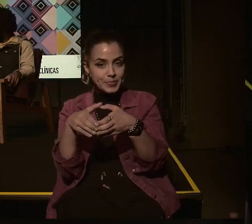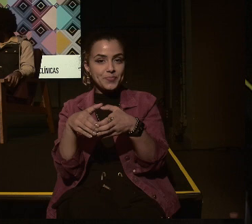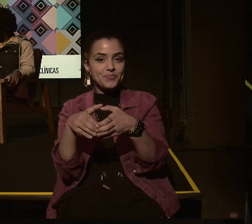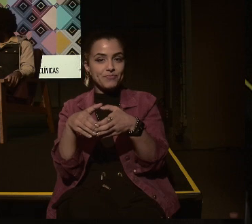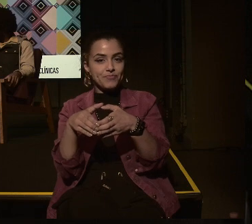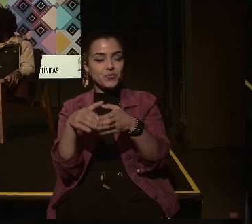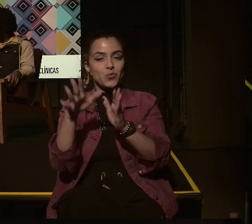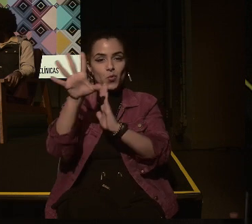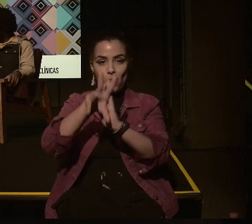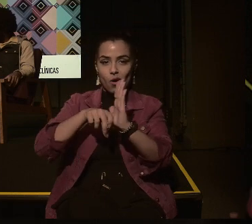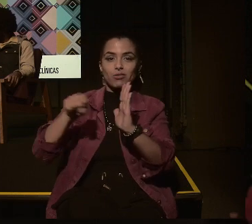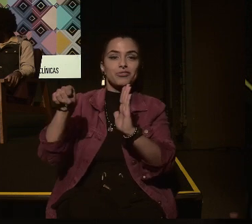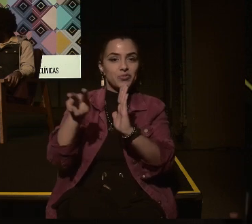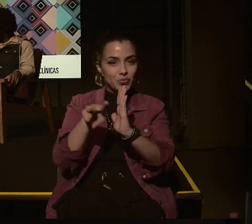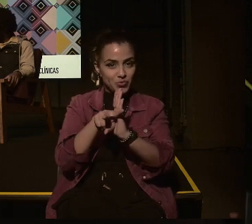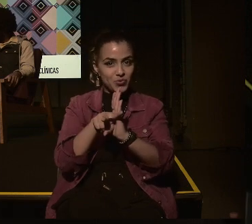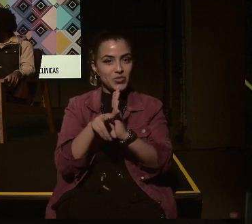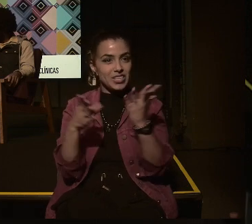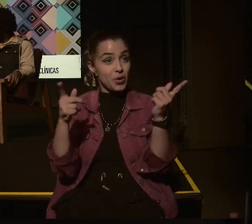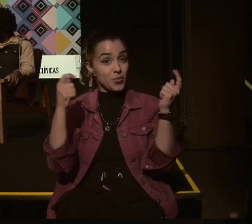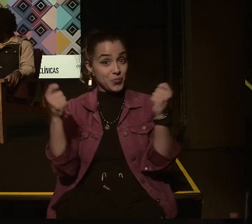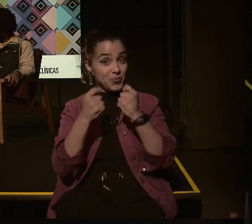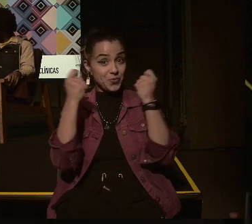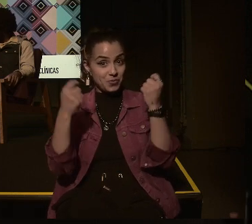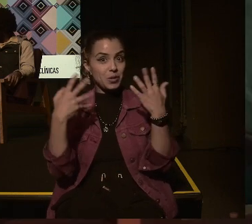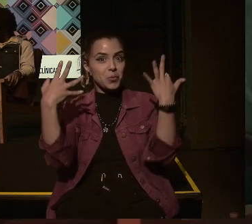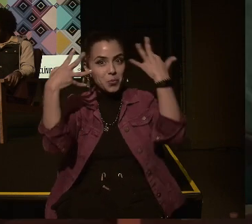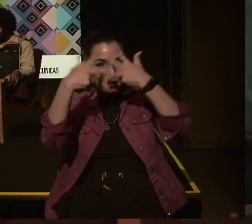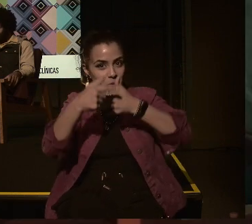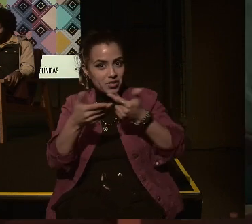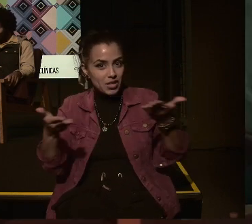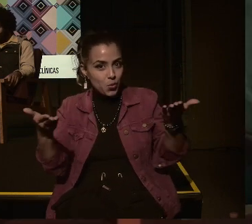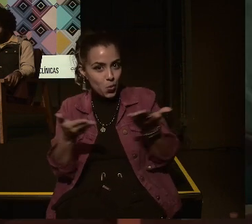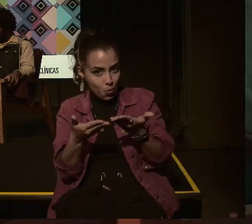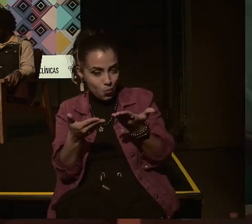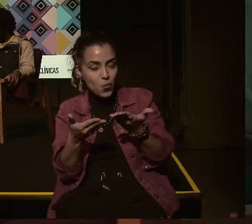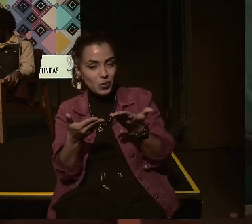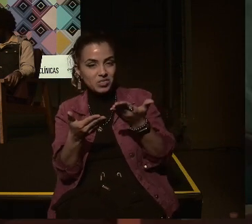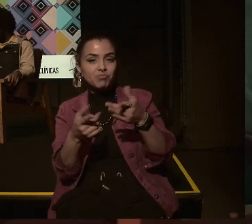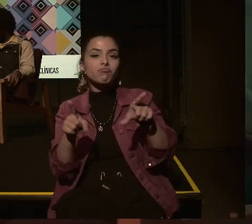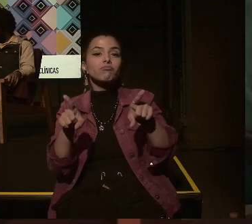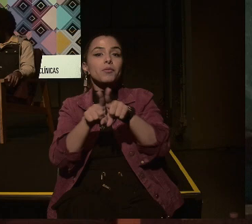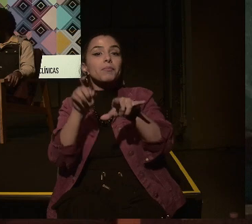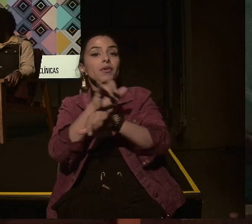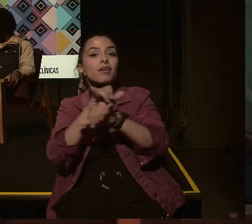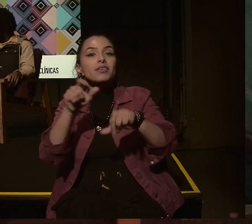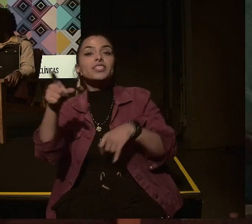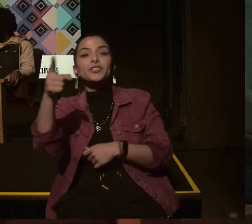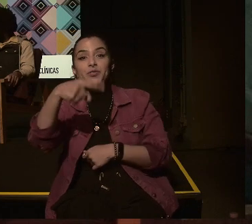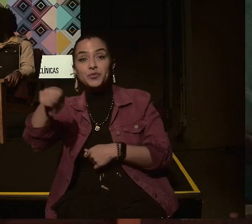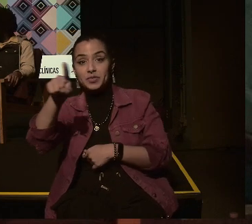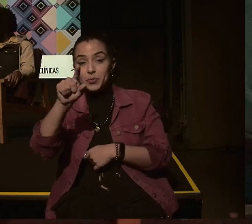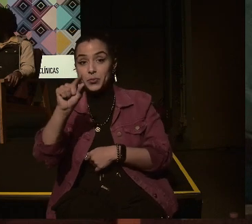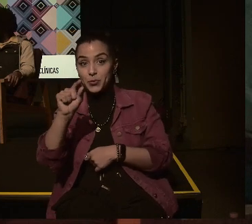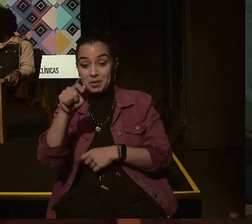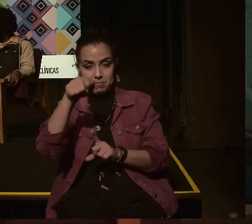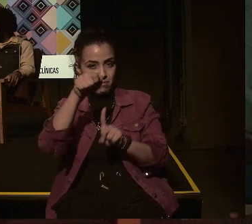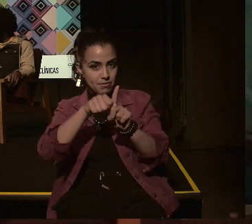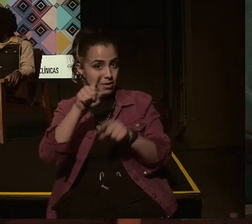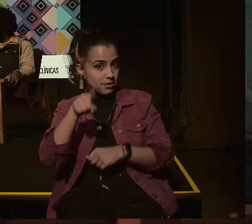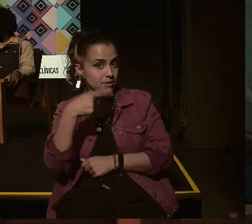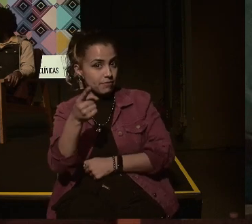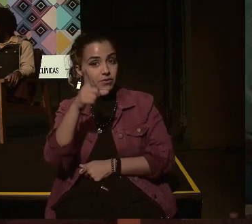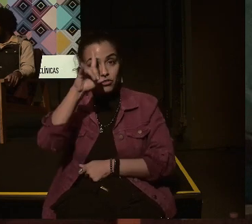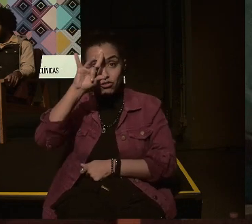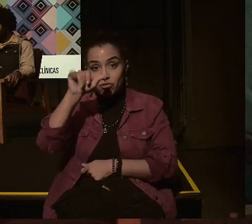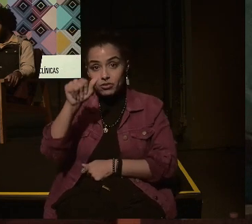do audiovisual que está fazendo esse evento tão bonito aqui para a gente. E também já avisar vocês que no mês que vem, no dia 20